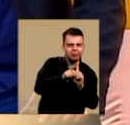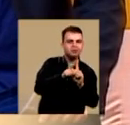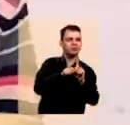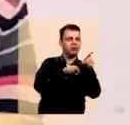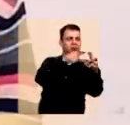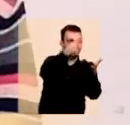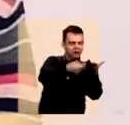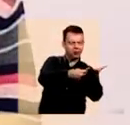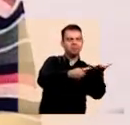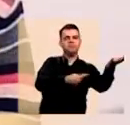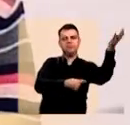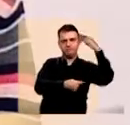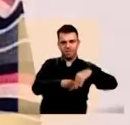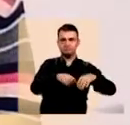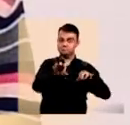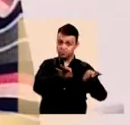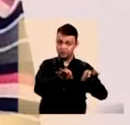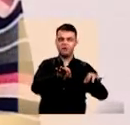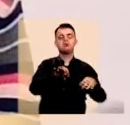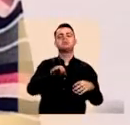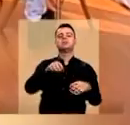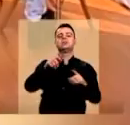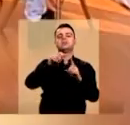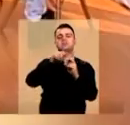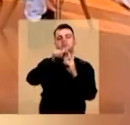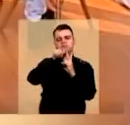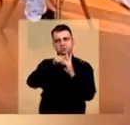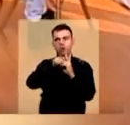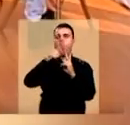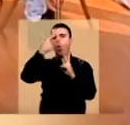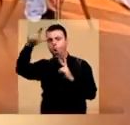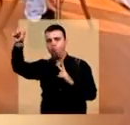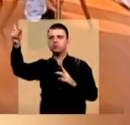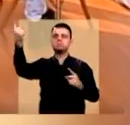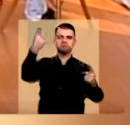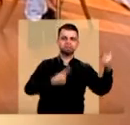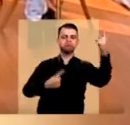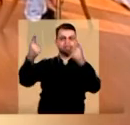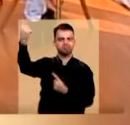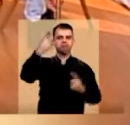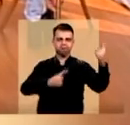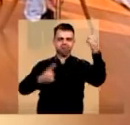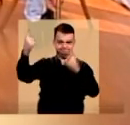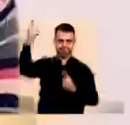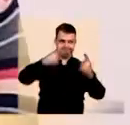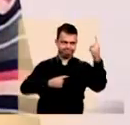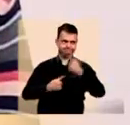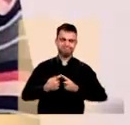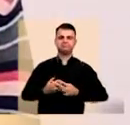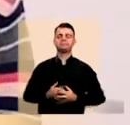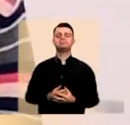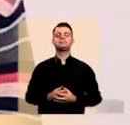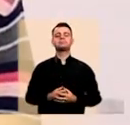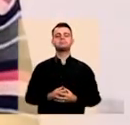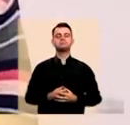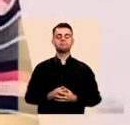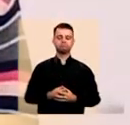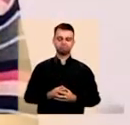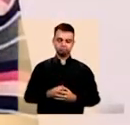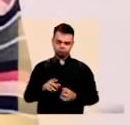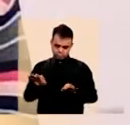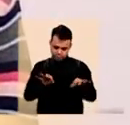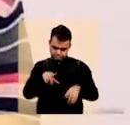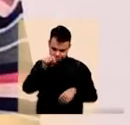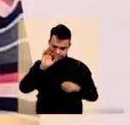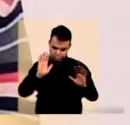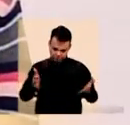um que desenvolve esse projeto. Aí, bom, escolheu,